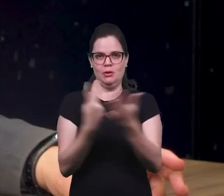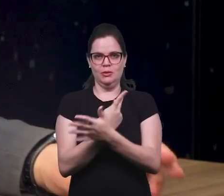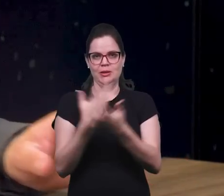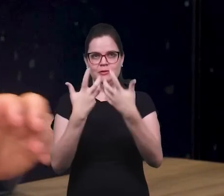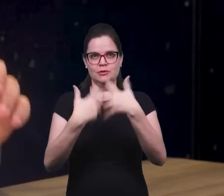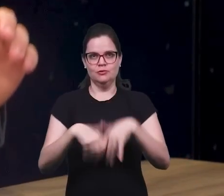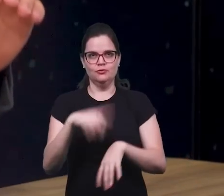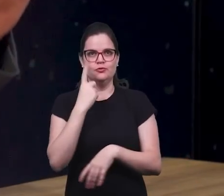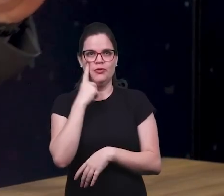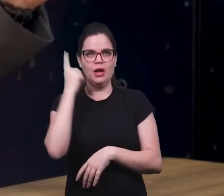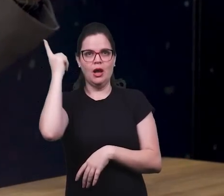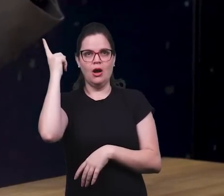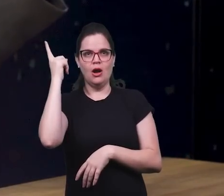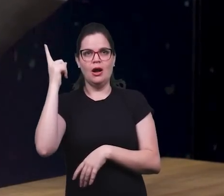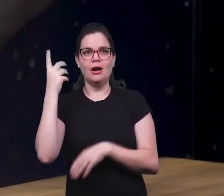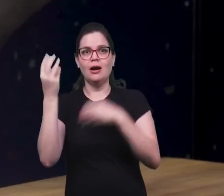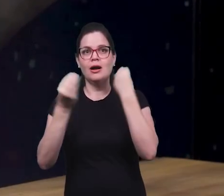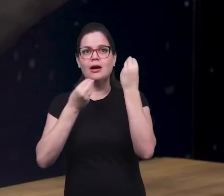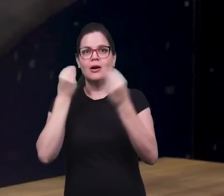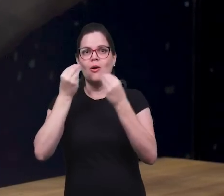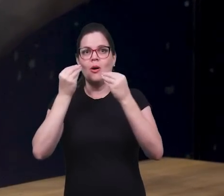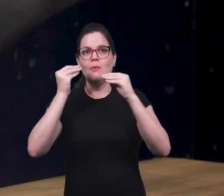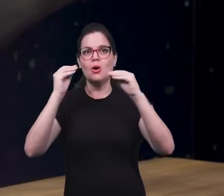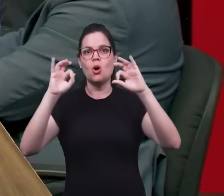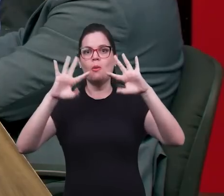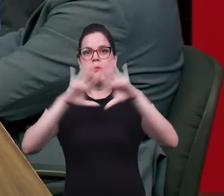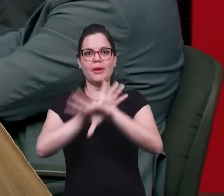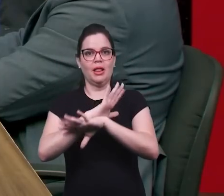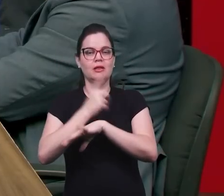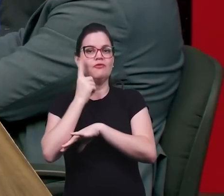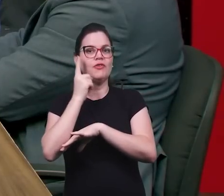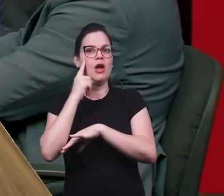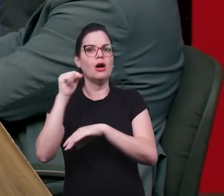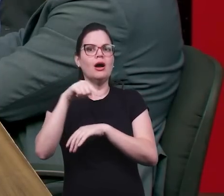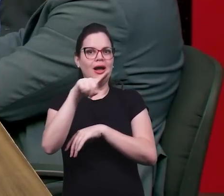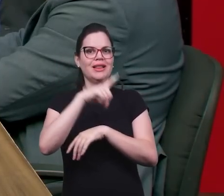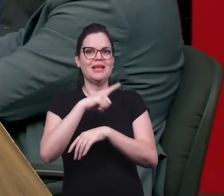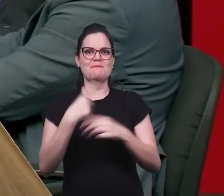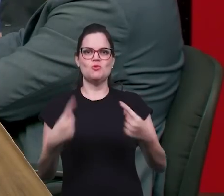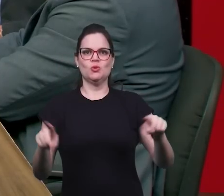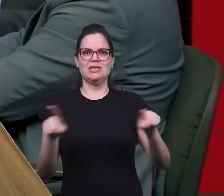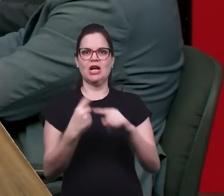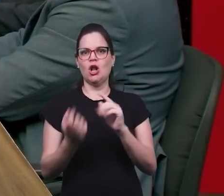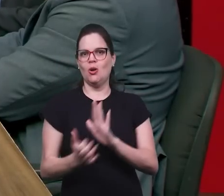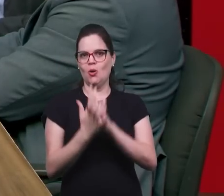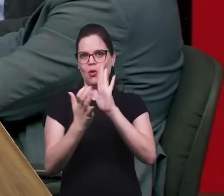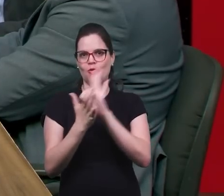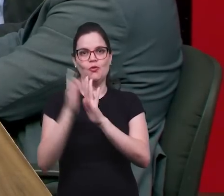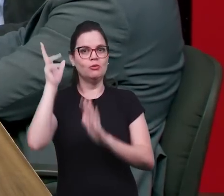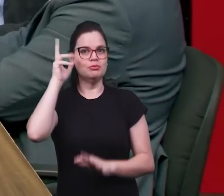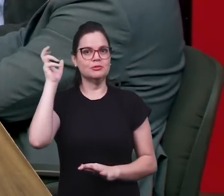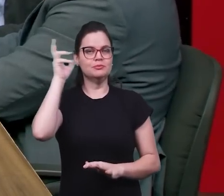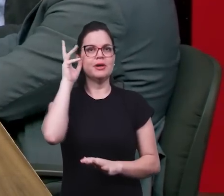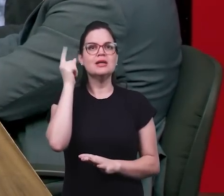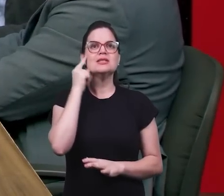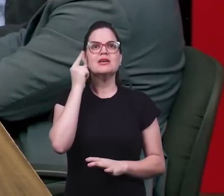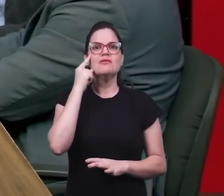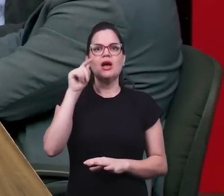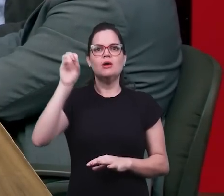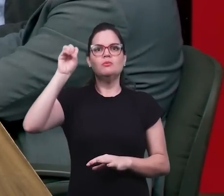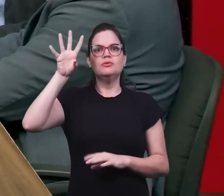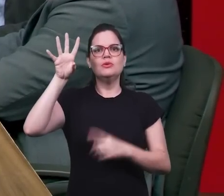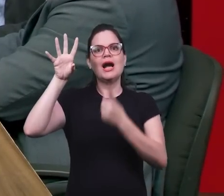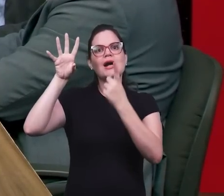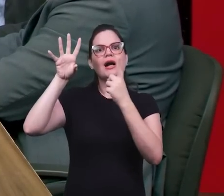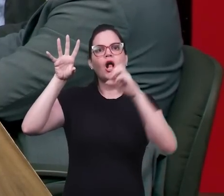vai mostrar o cérebro em funcionamento. Aqui está tocando um louvor, e repare que vai acendendo várias partes do cérebro ao mesmo